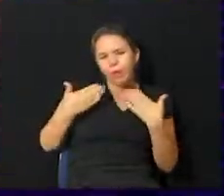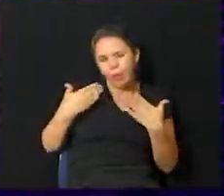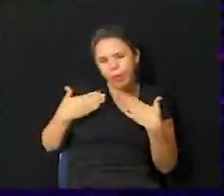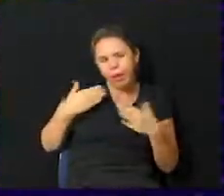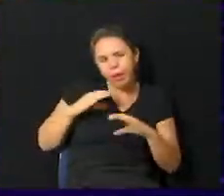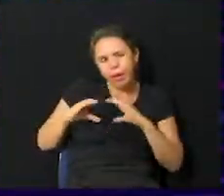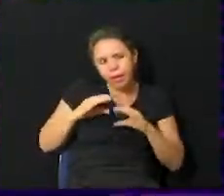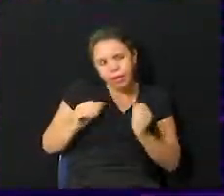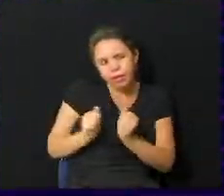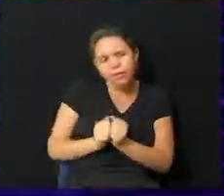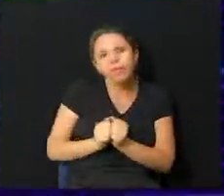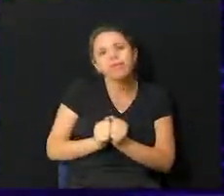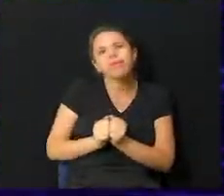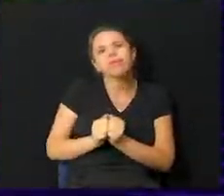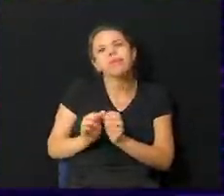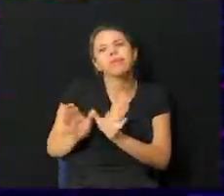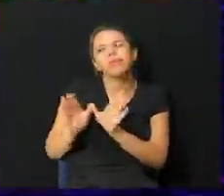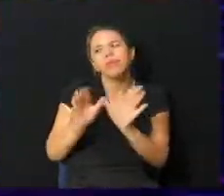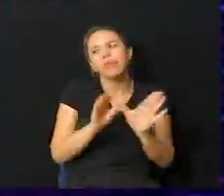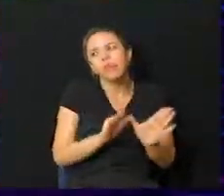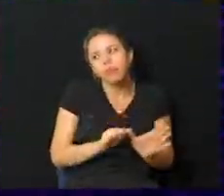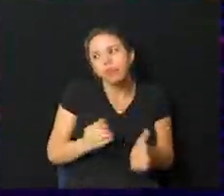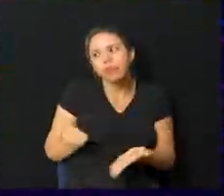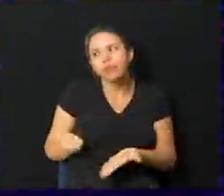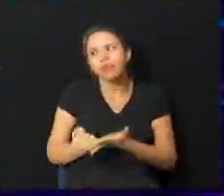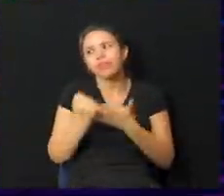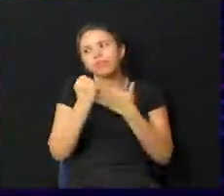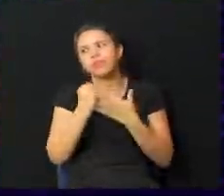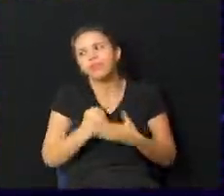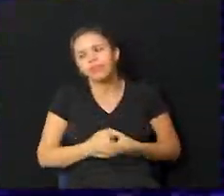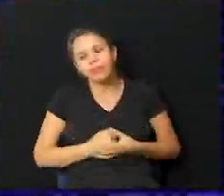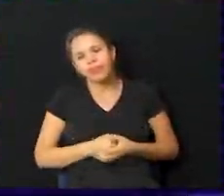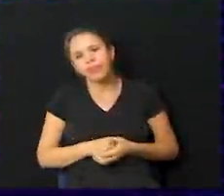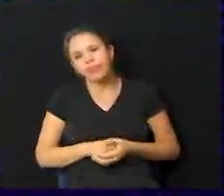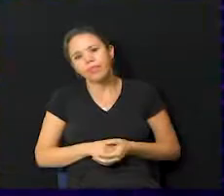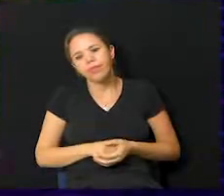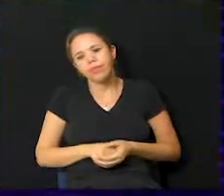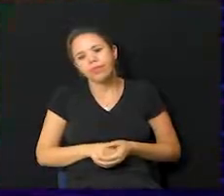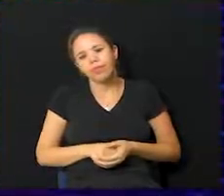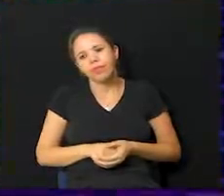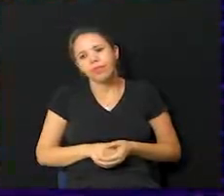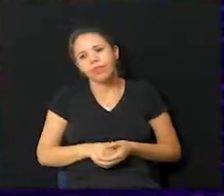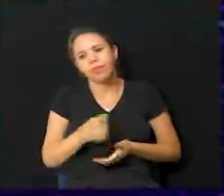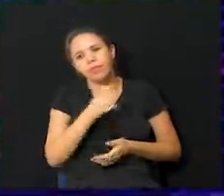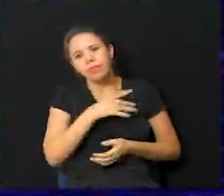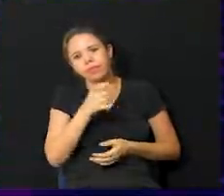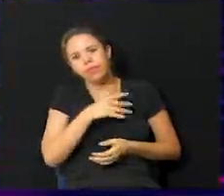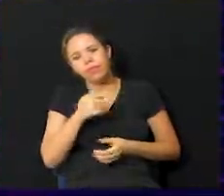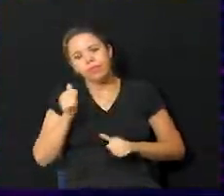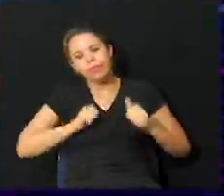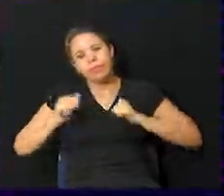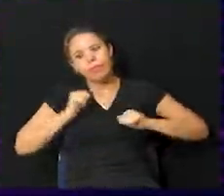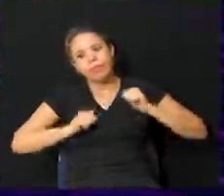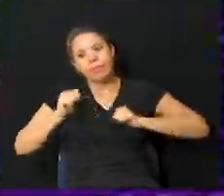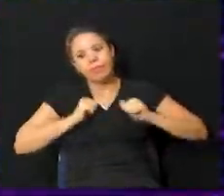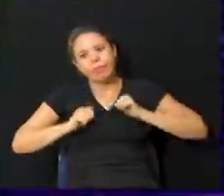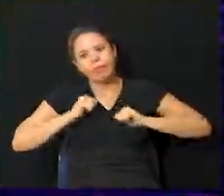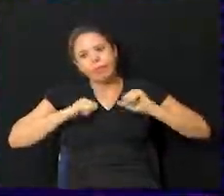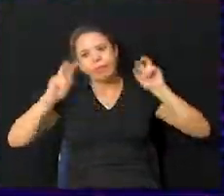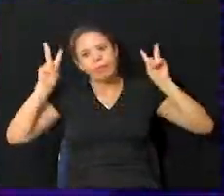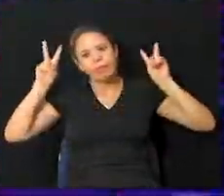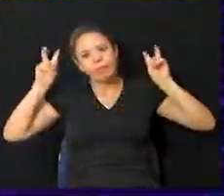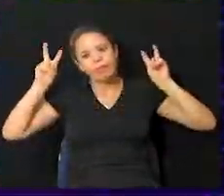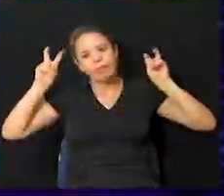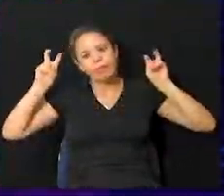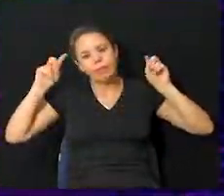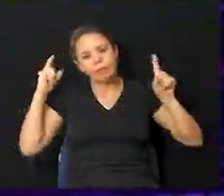cantando junto com a Butterfly e a ajudando com os seus medos, os seus anseios, as suas